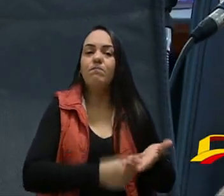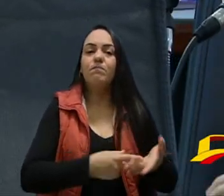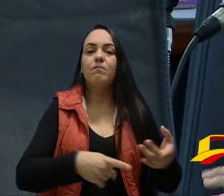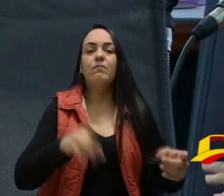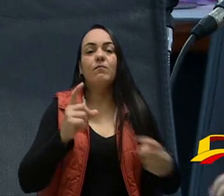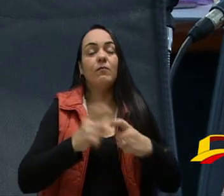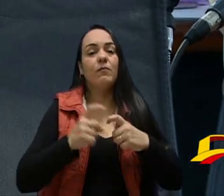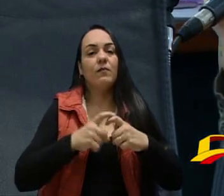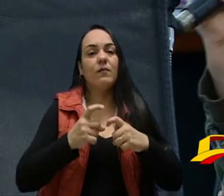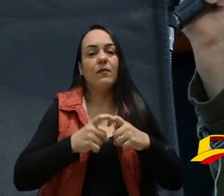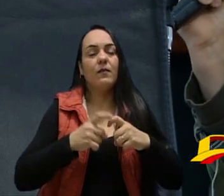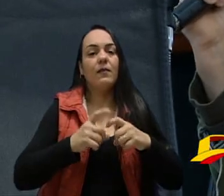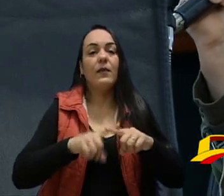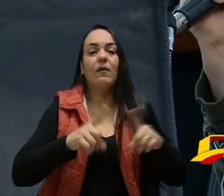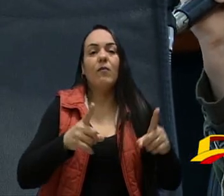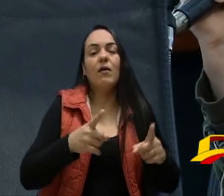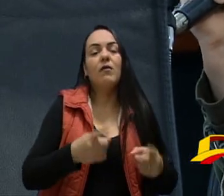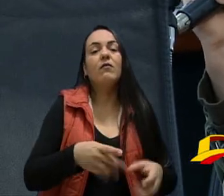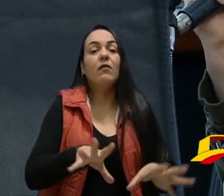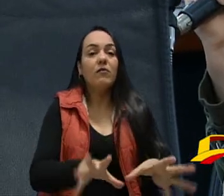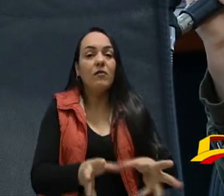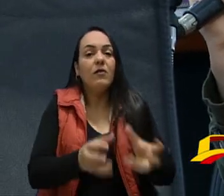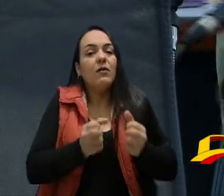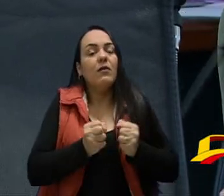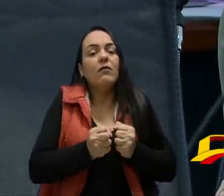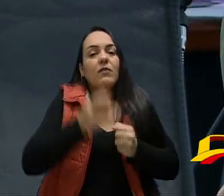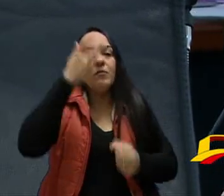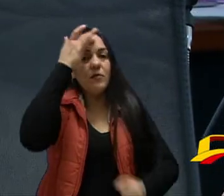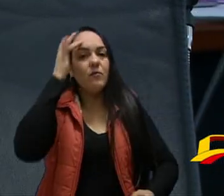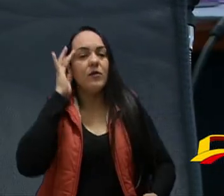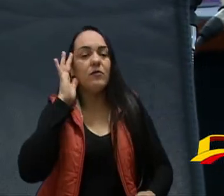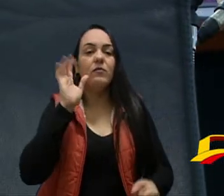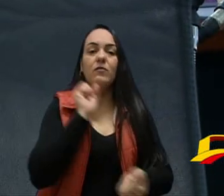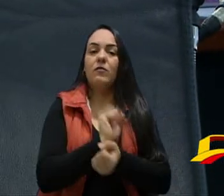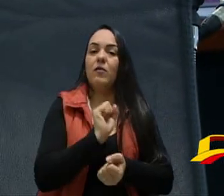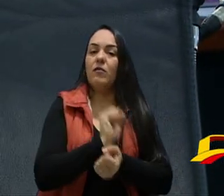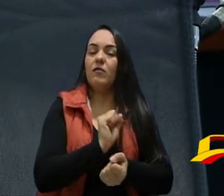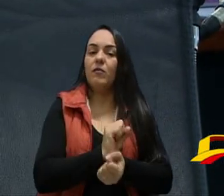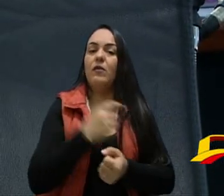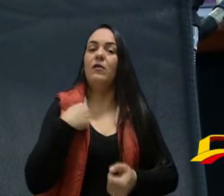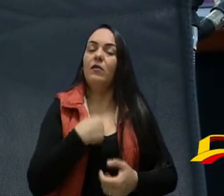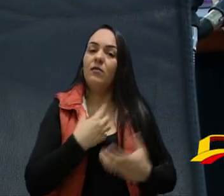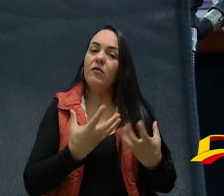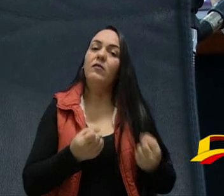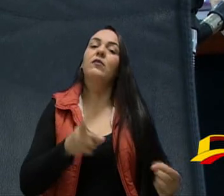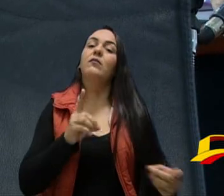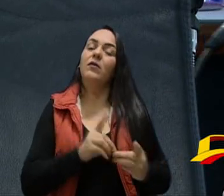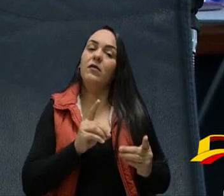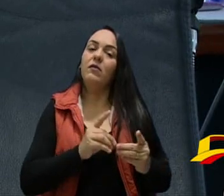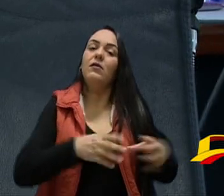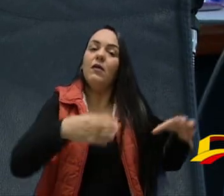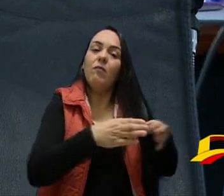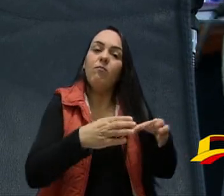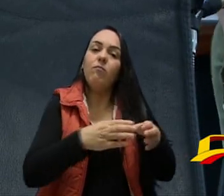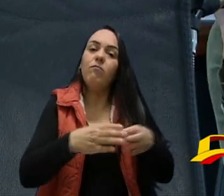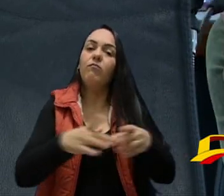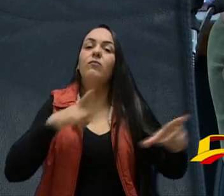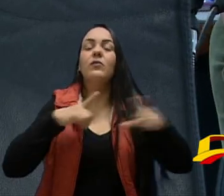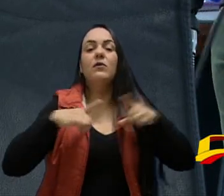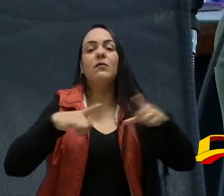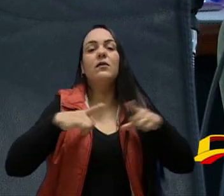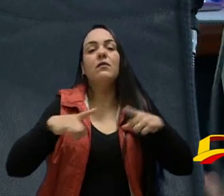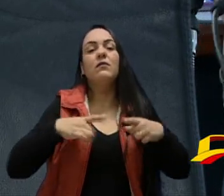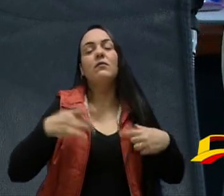o acolhimento vai além das consultas médicas então o que que a gente espera que sim que a gente consiga contemplar com uma equipe e